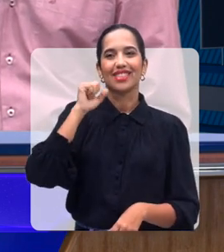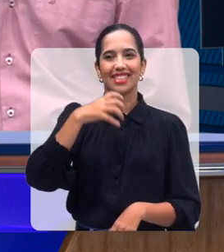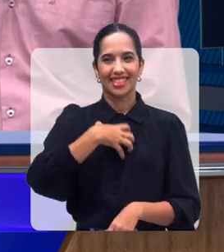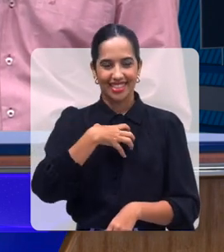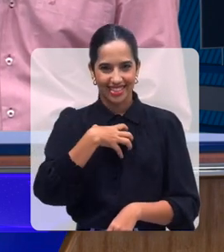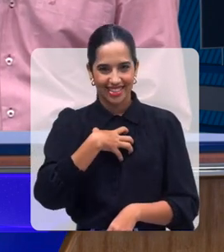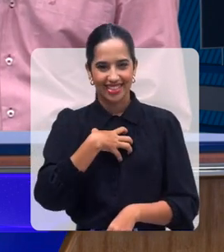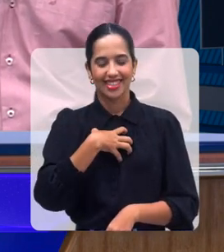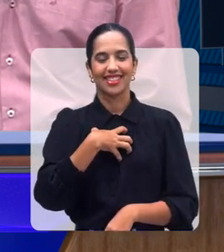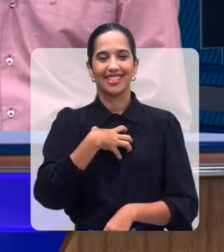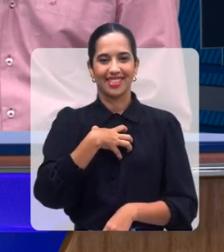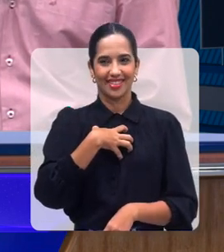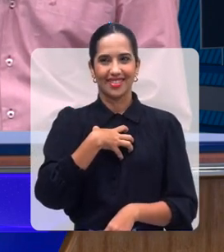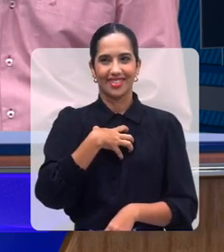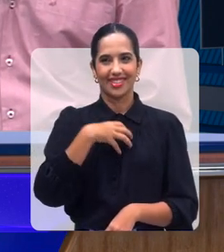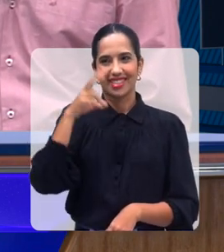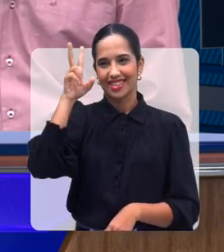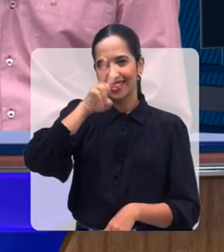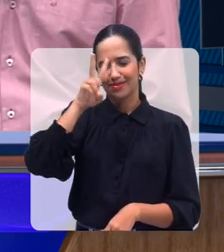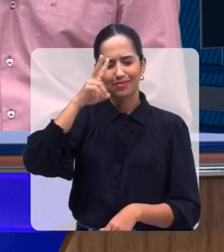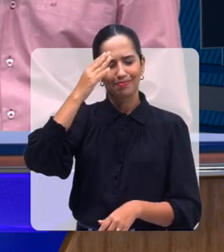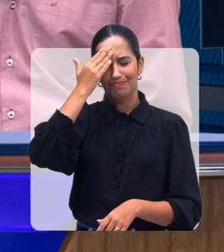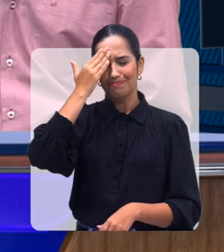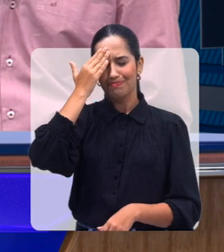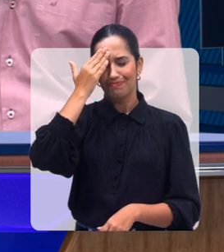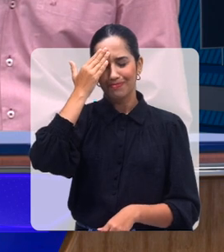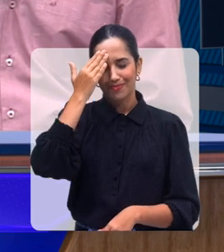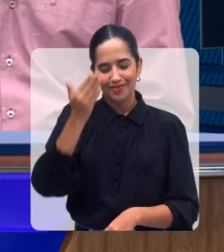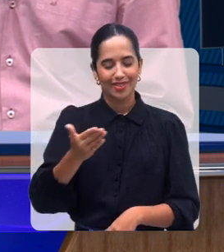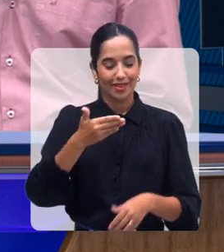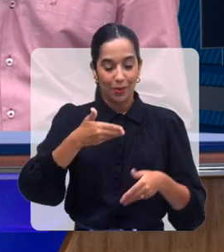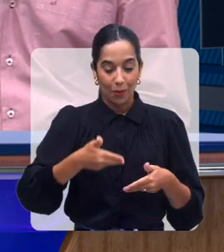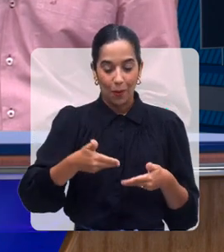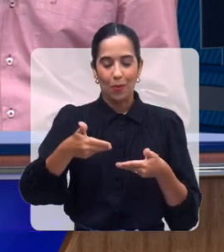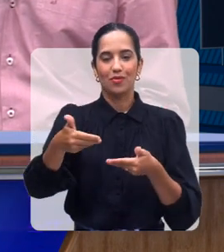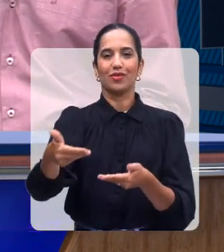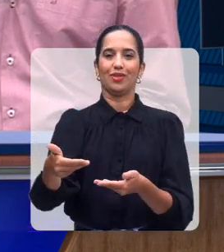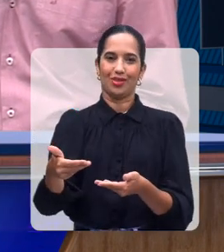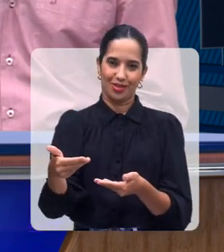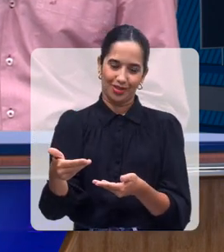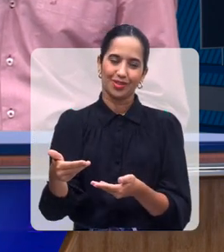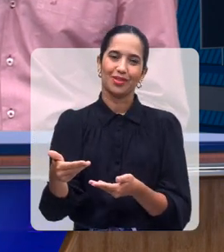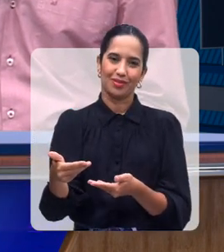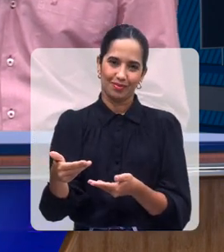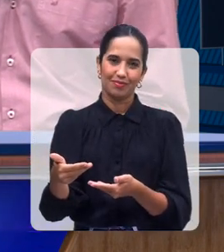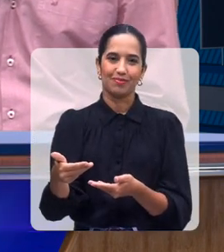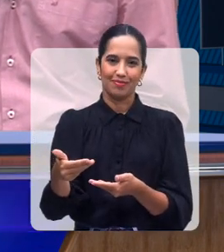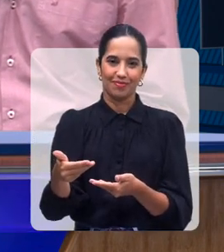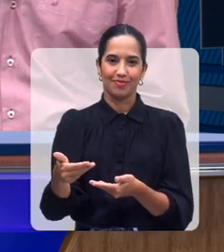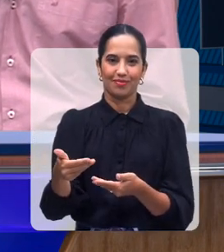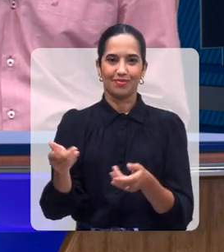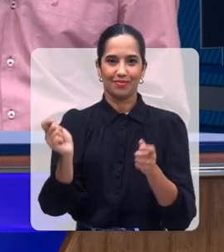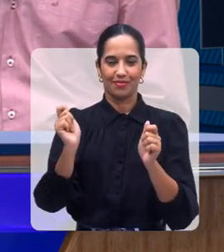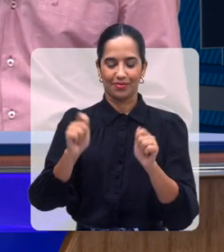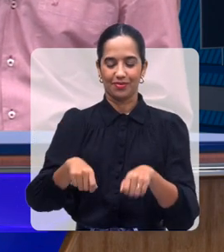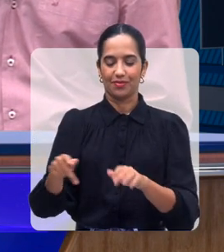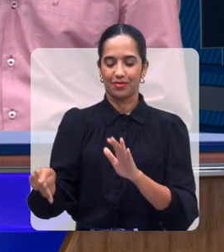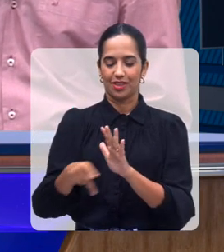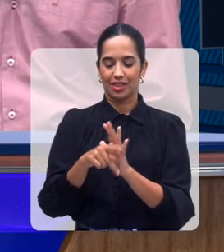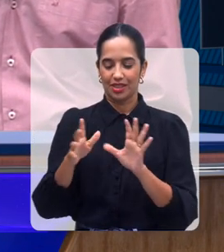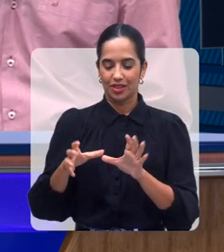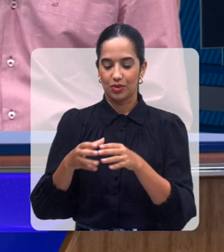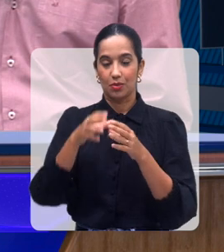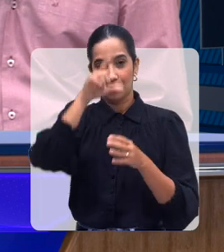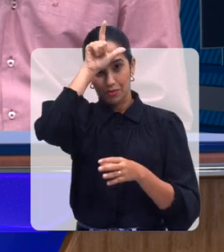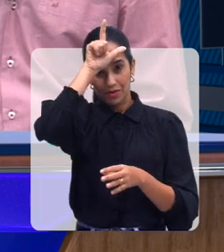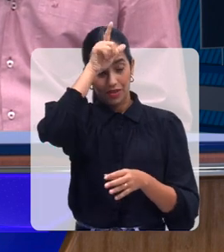Sentir. Lembrar que eu agradeço demais por ter sido convidada, Chico, para compor essa equipe, né, liderada